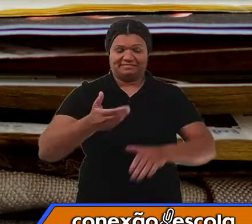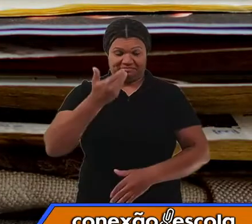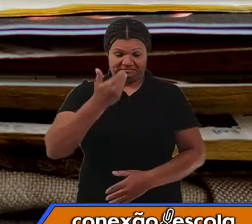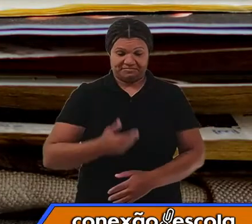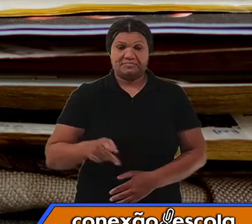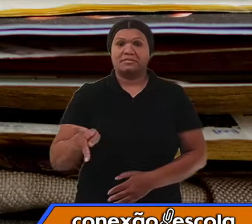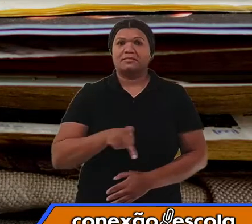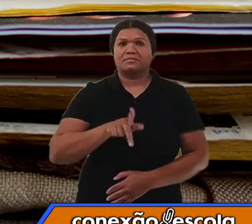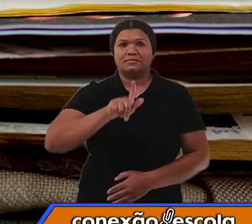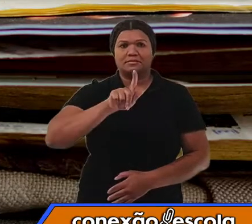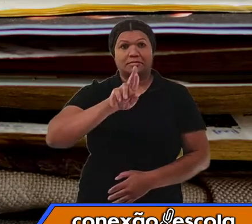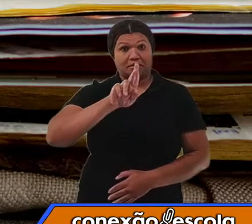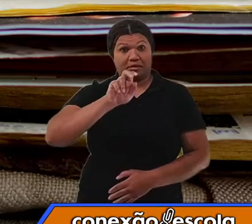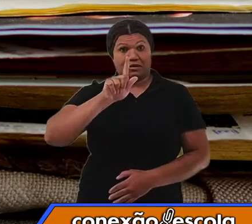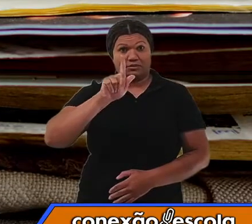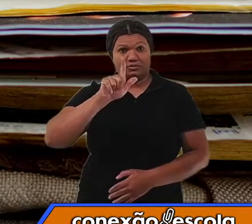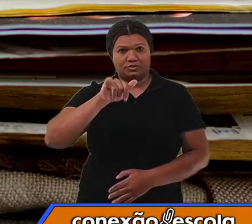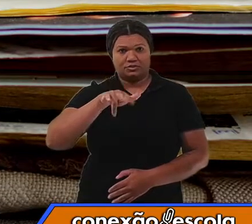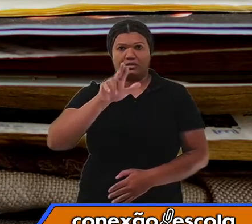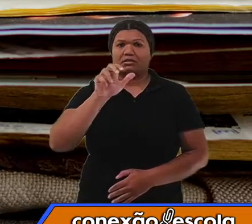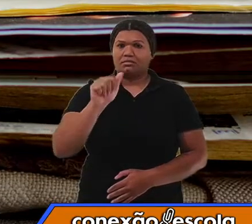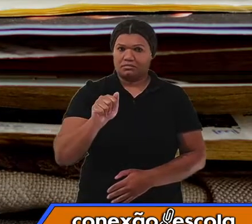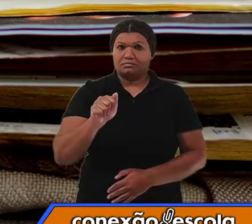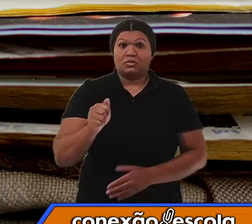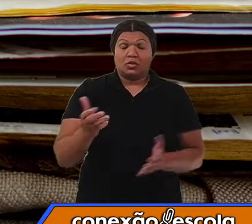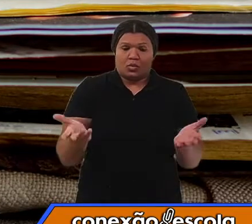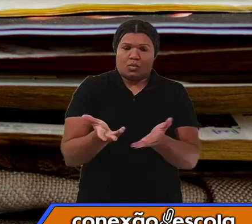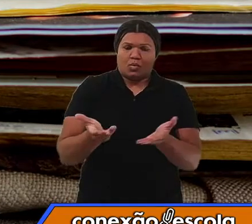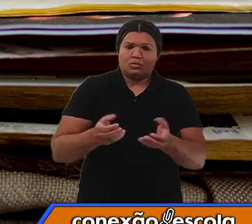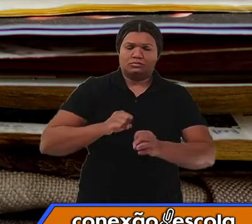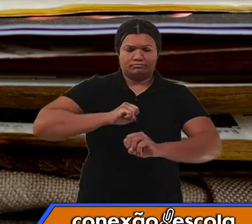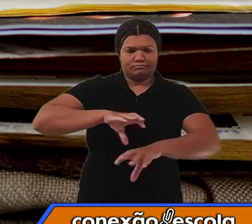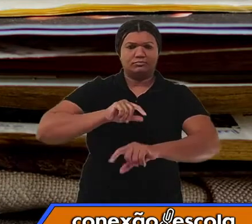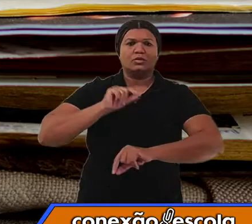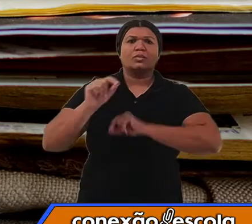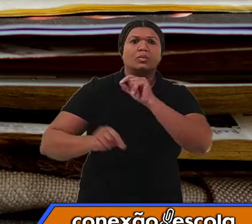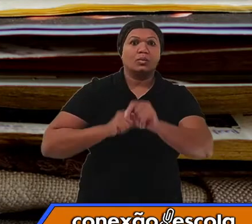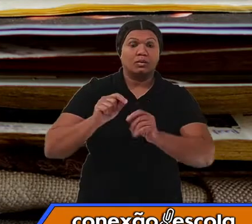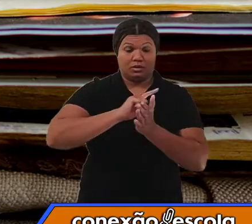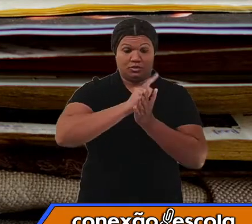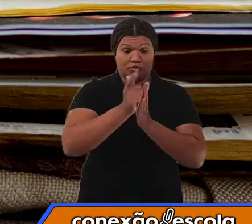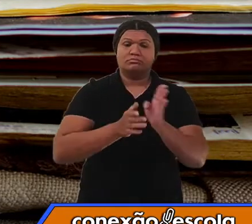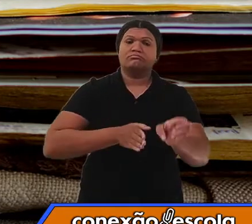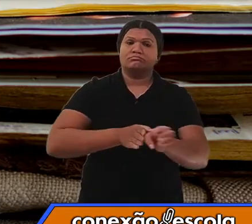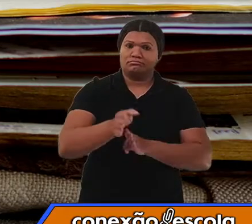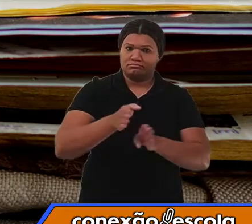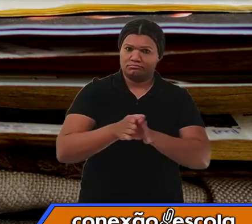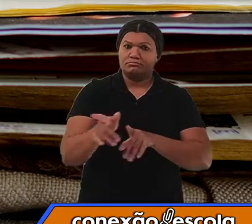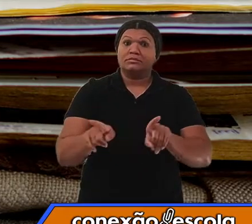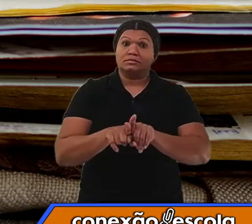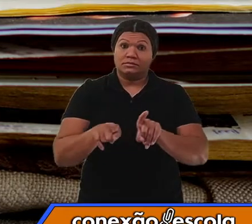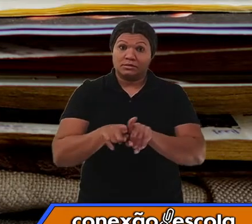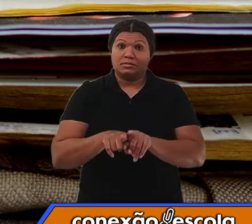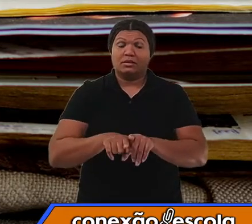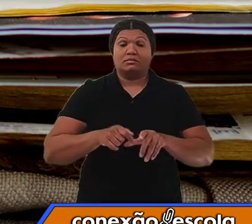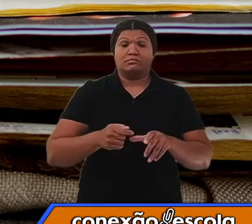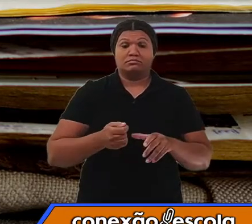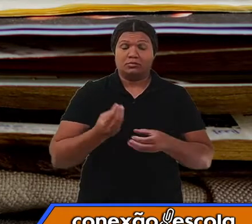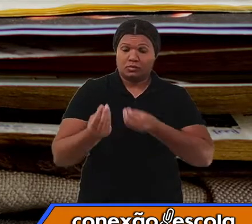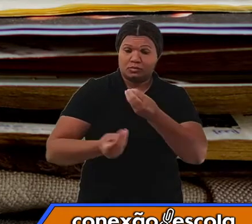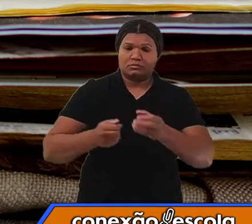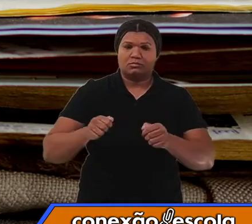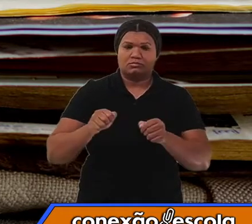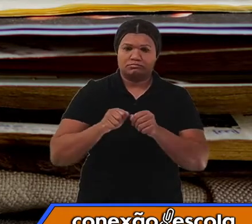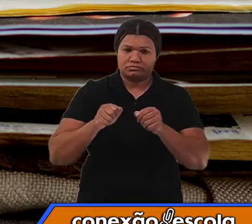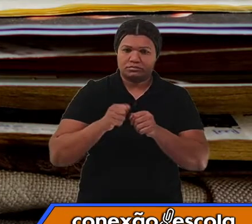eu sou a professora Regina Cássia e hoje vamos trabalhar o gênero instrucional e o receituário goiano com